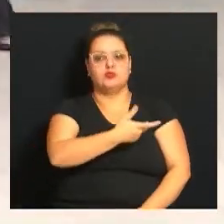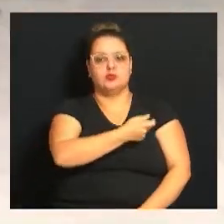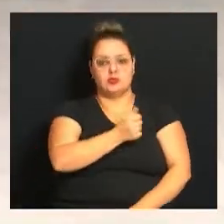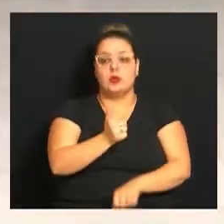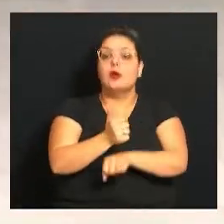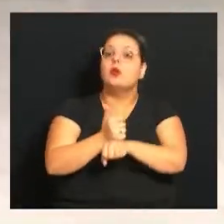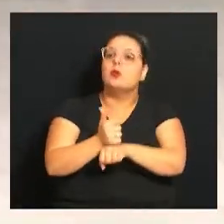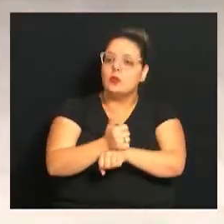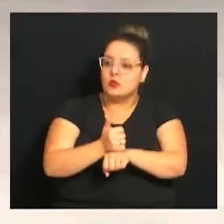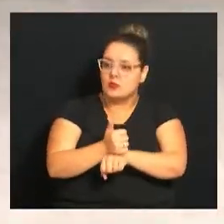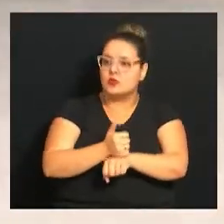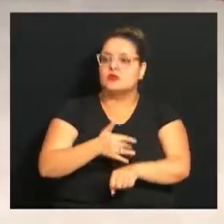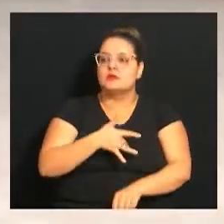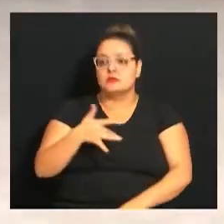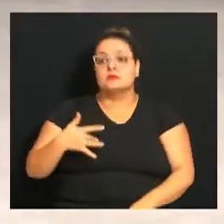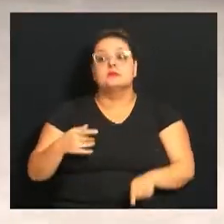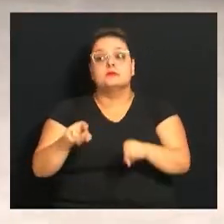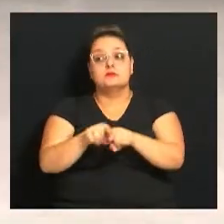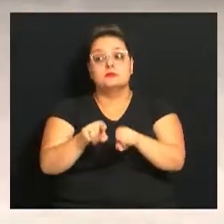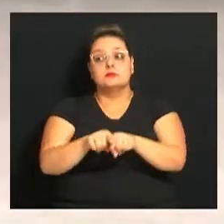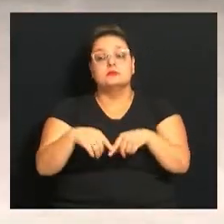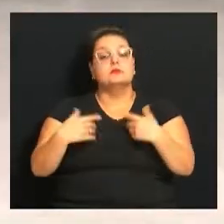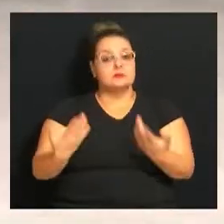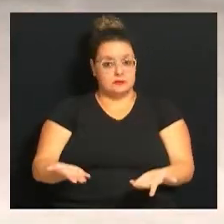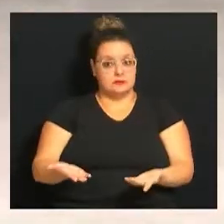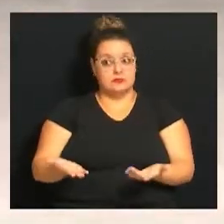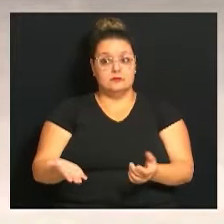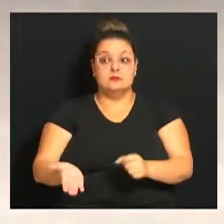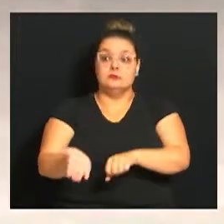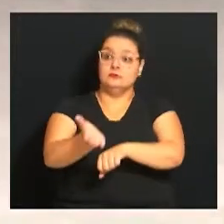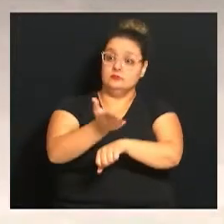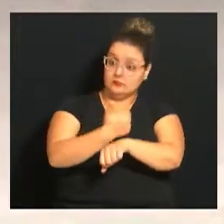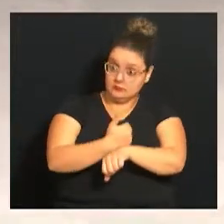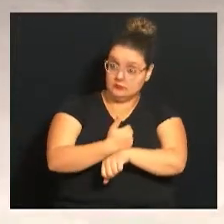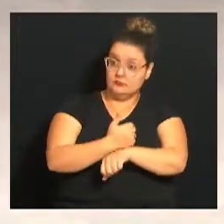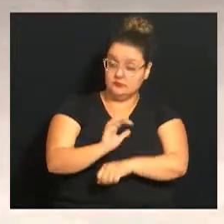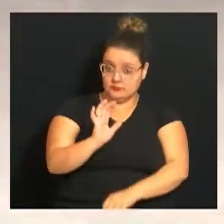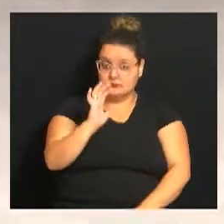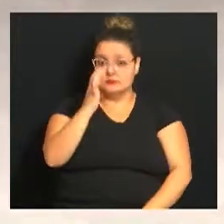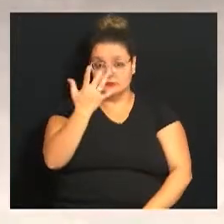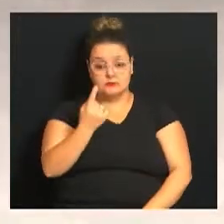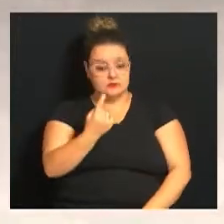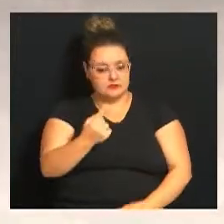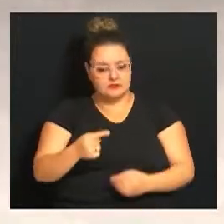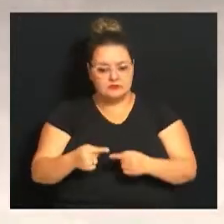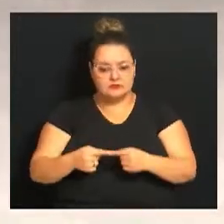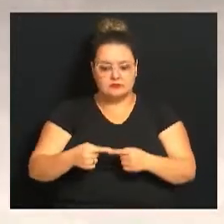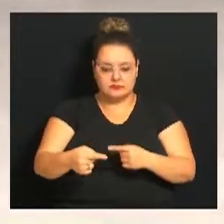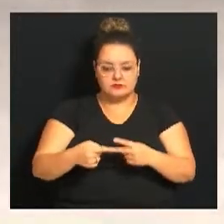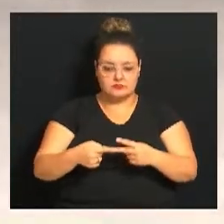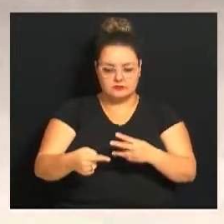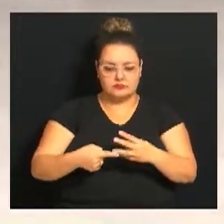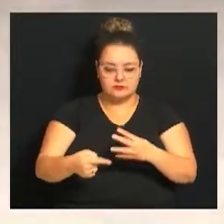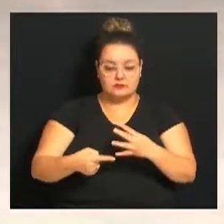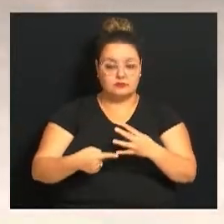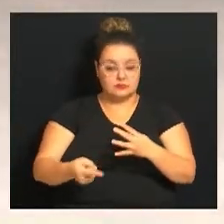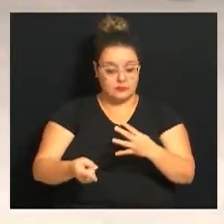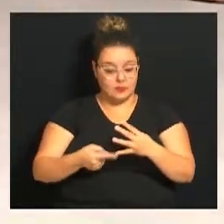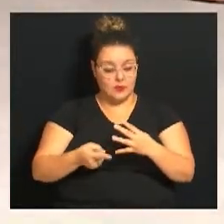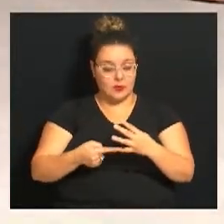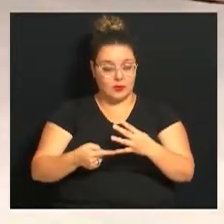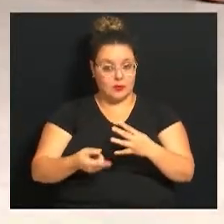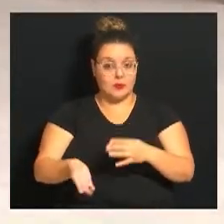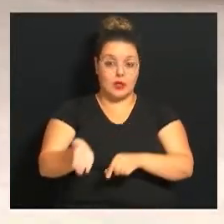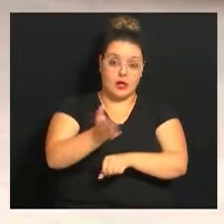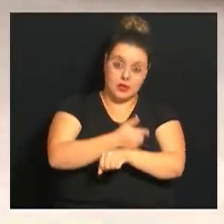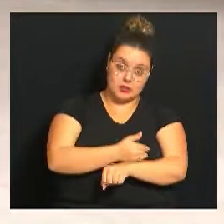profissionais de saúde. E aí essa antecipação que ocorreu de uma semana desse novo grupo, que inclui crianças entre 6 meses